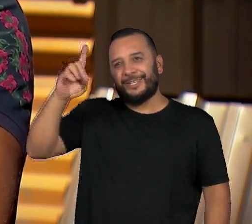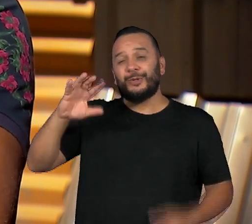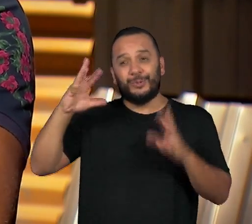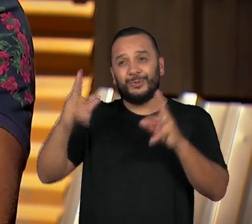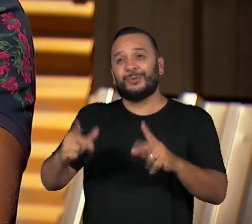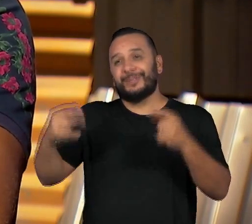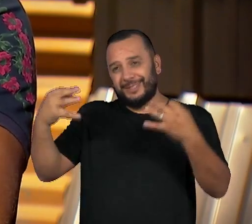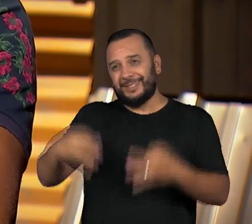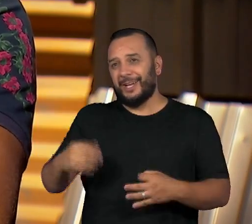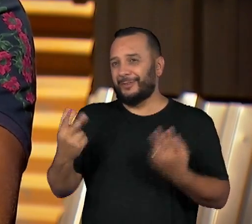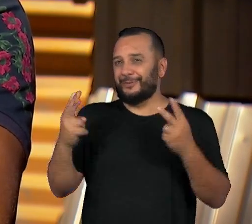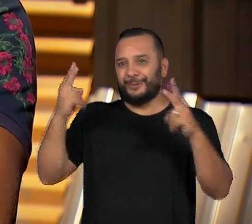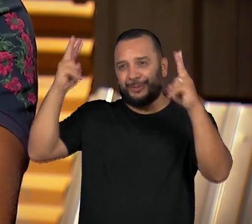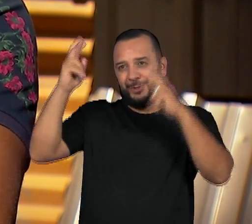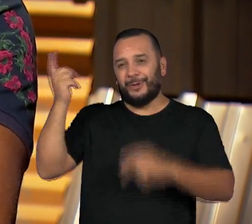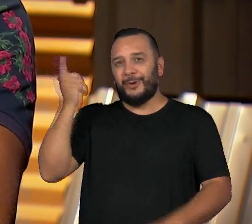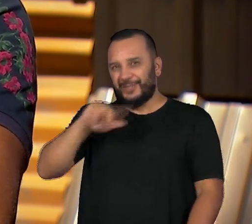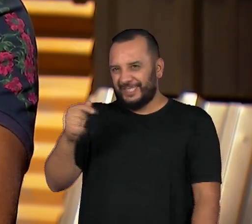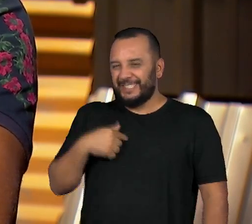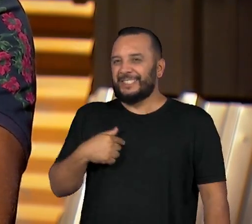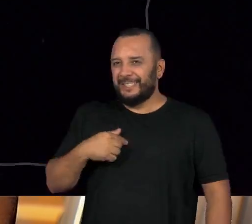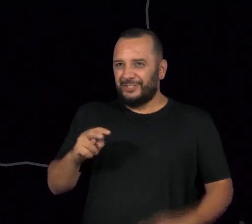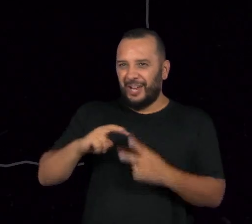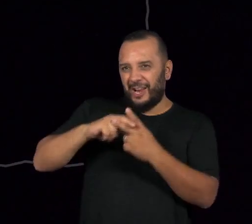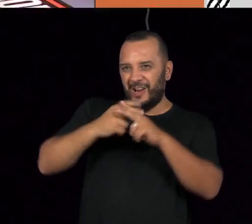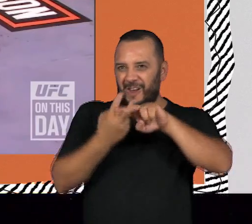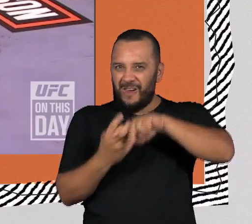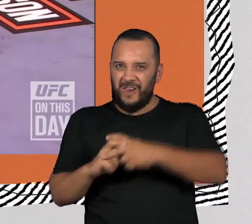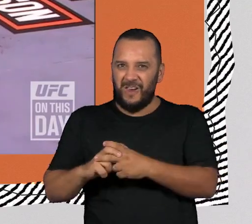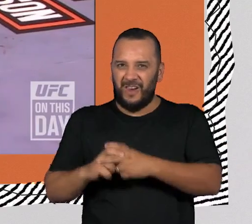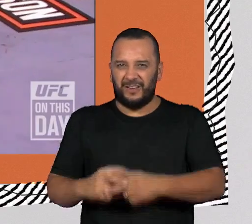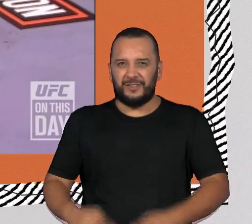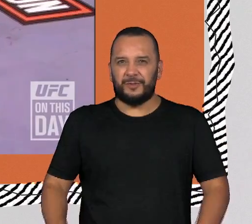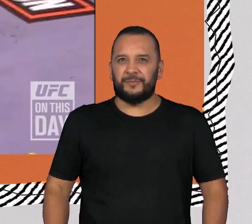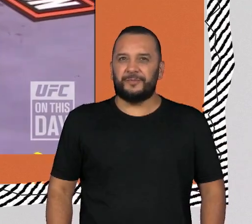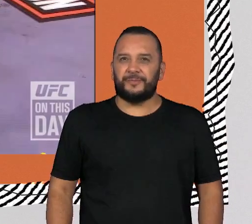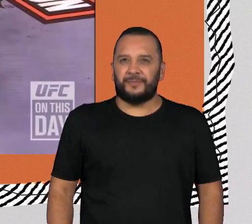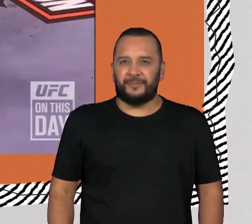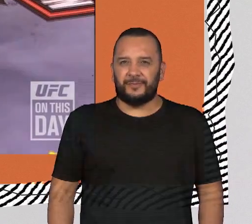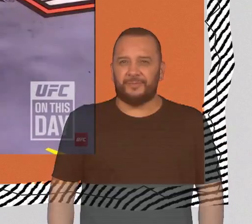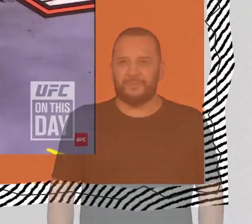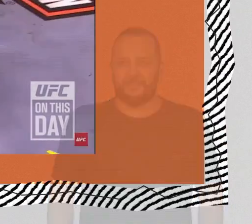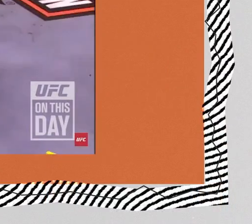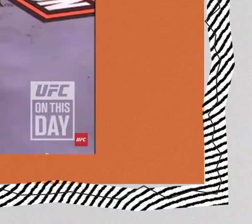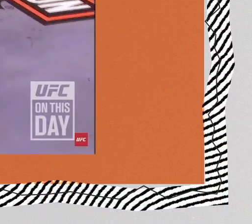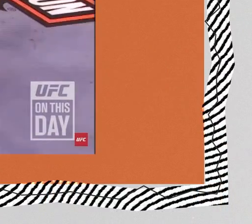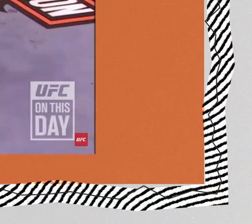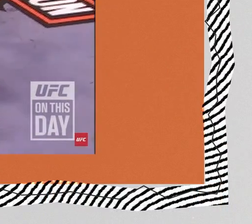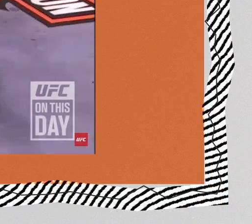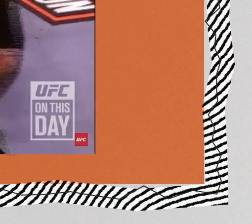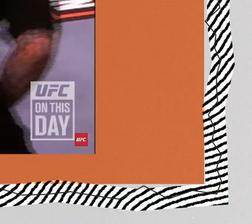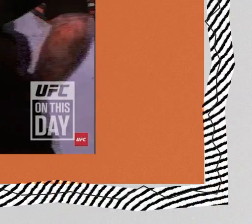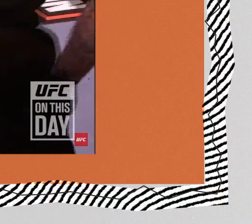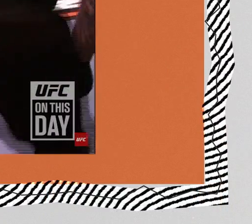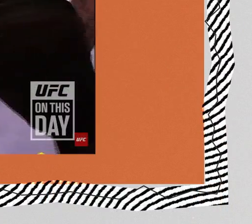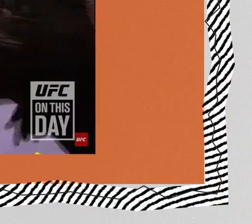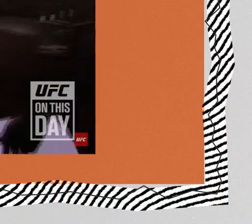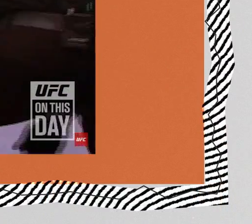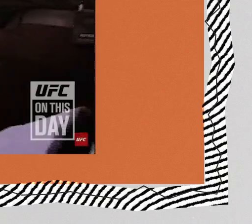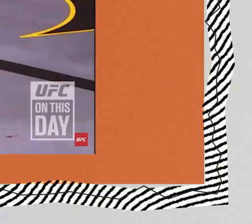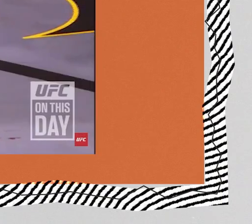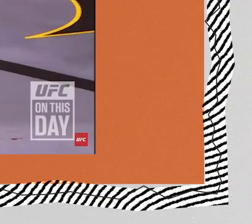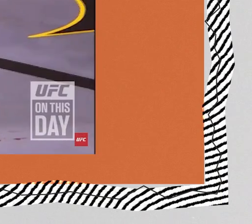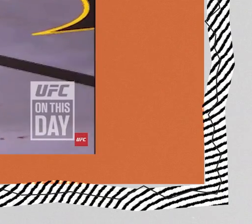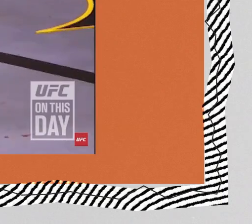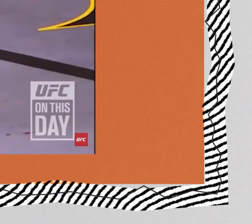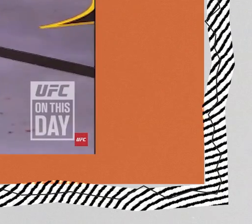vencer a luta, né? E finalizar também. A record-setting win. Triangle! Watch out! Triangle! This is trouble! This